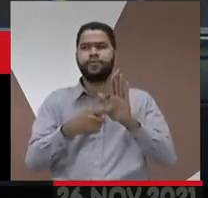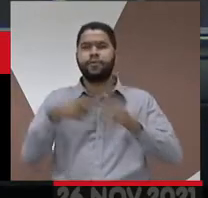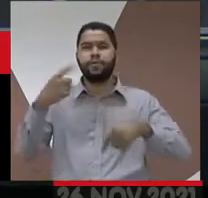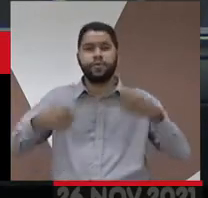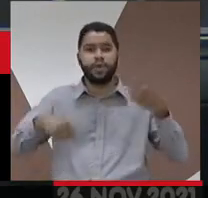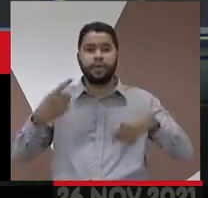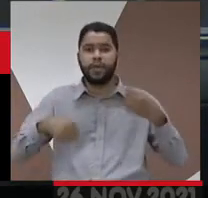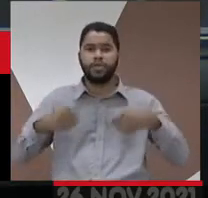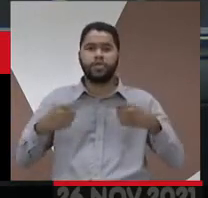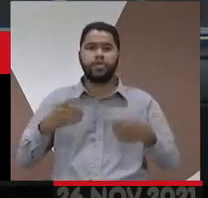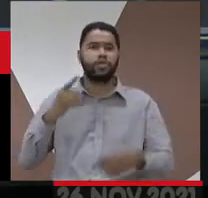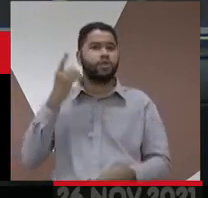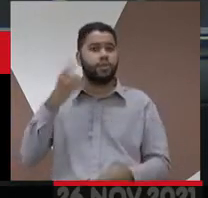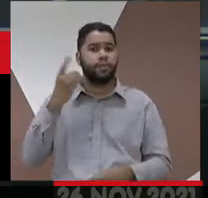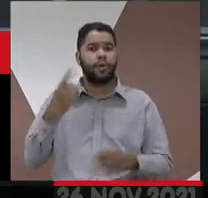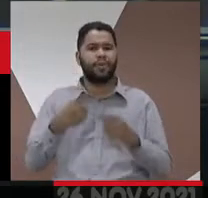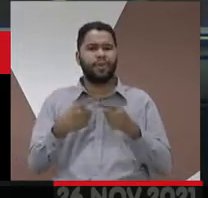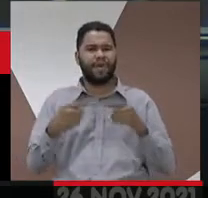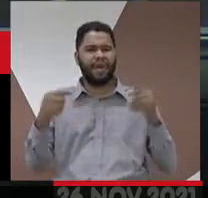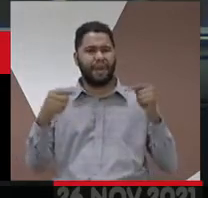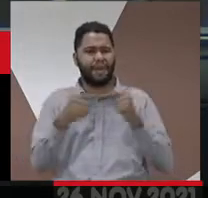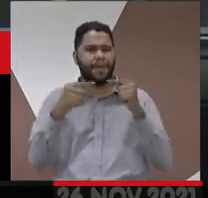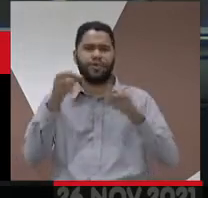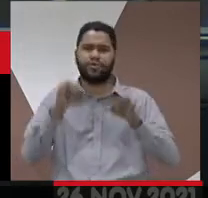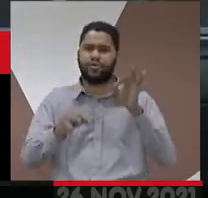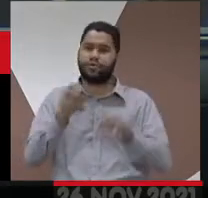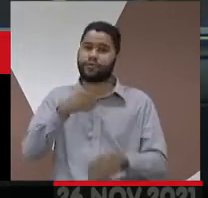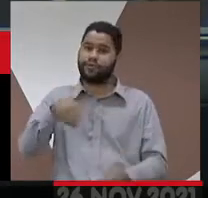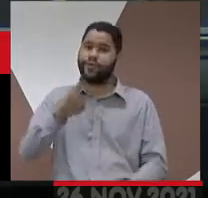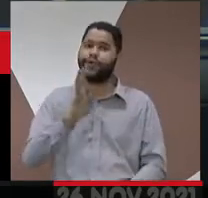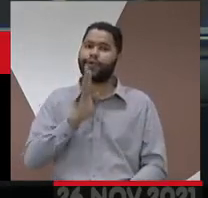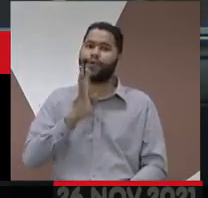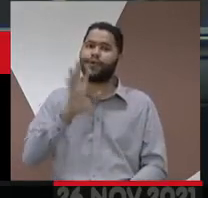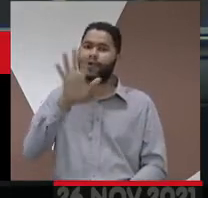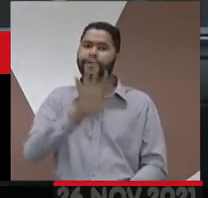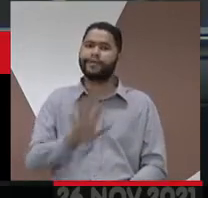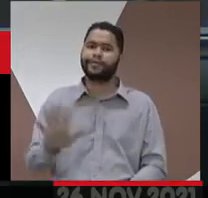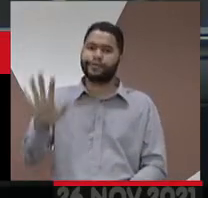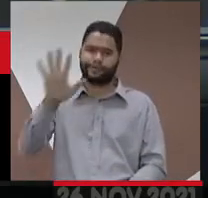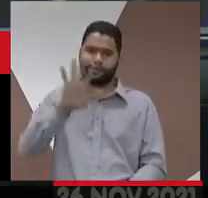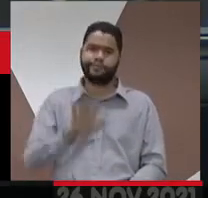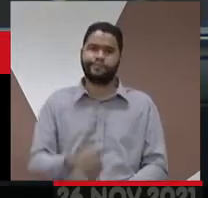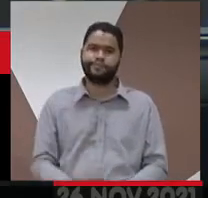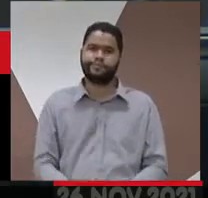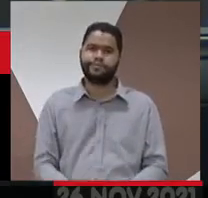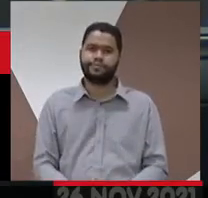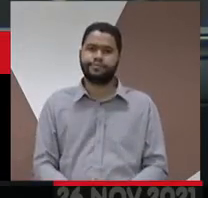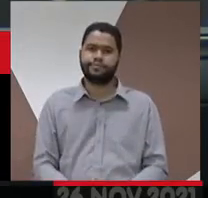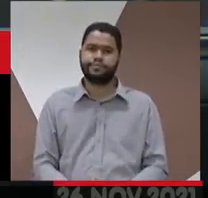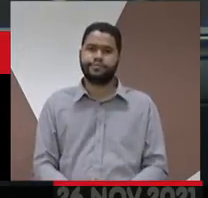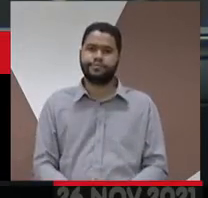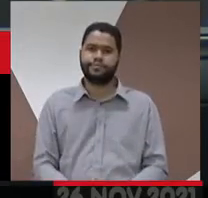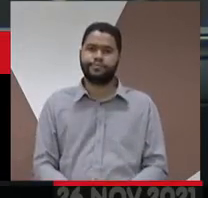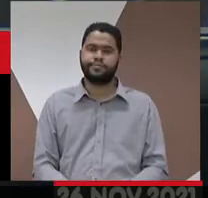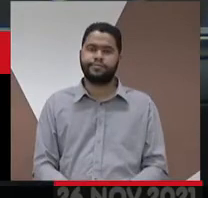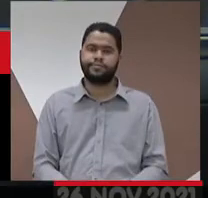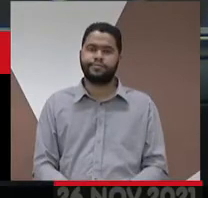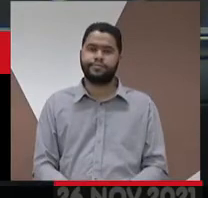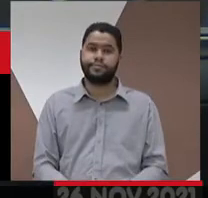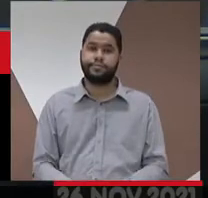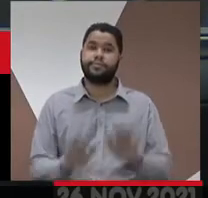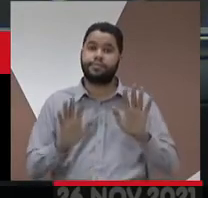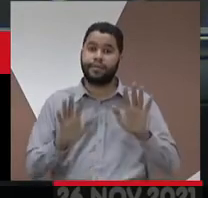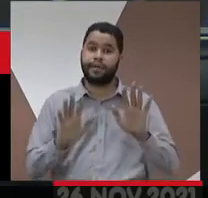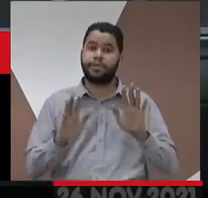nível jurídico, porque a nível jurídico, o senhor deve ter um conhecimento amplo, muito amplo, para estar onde está. Mas nós